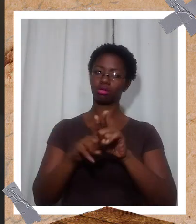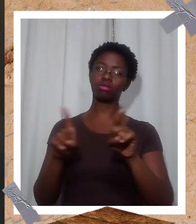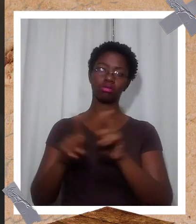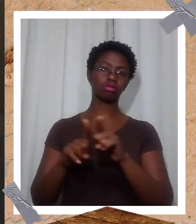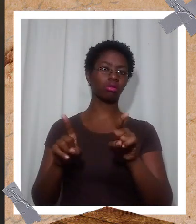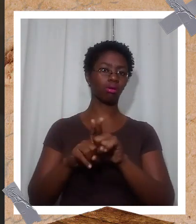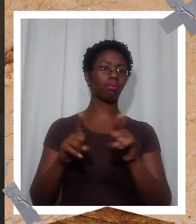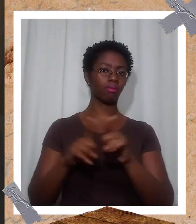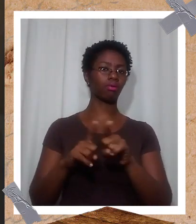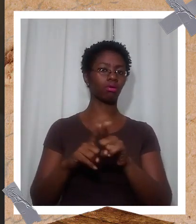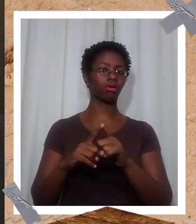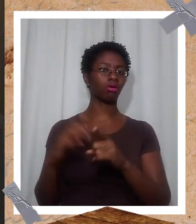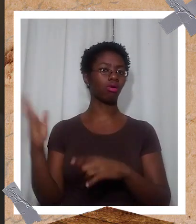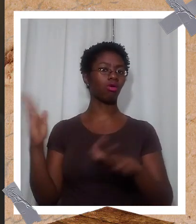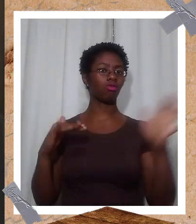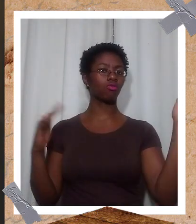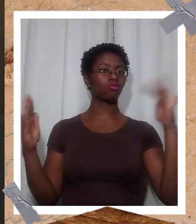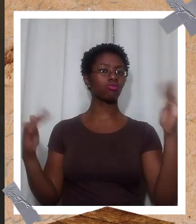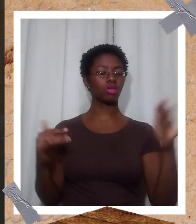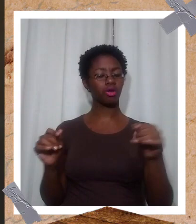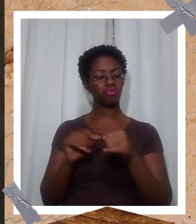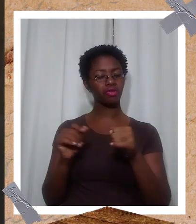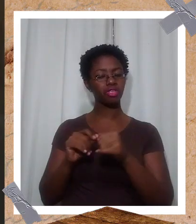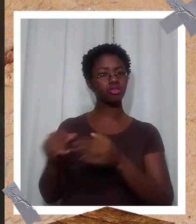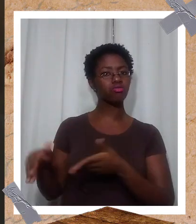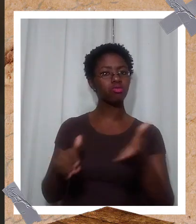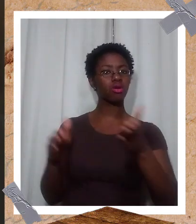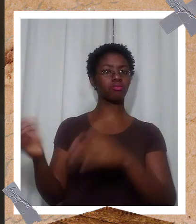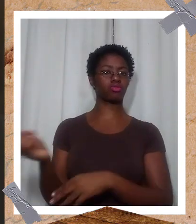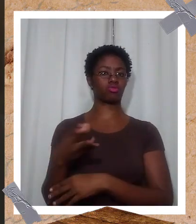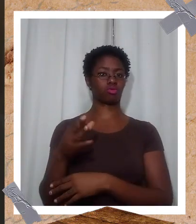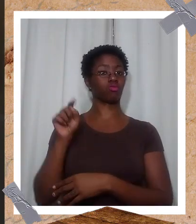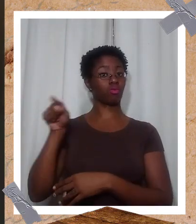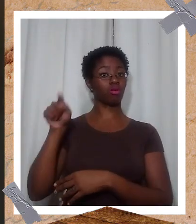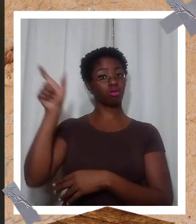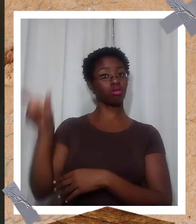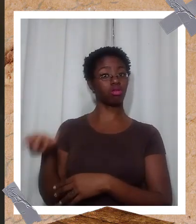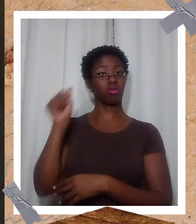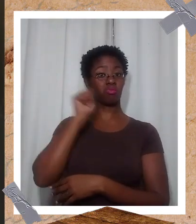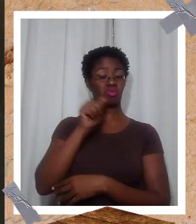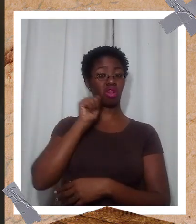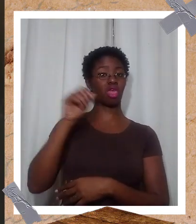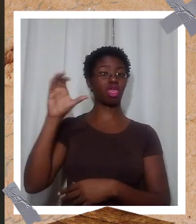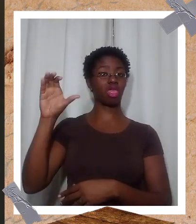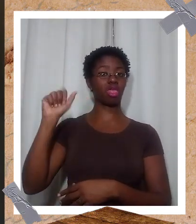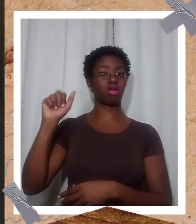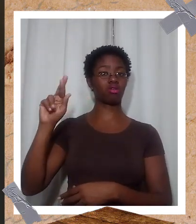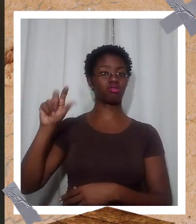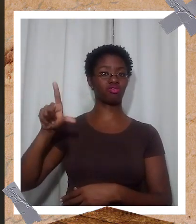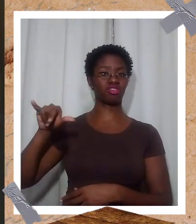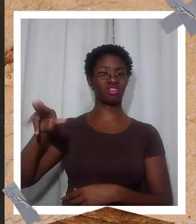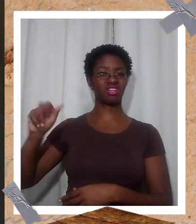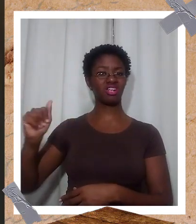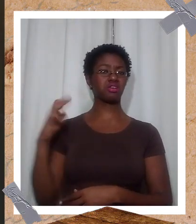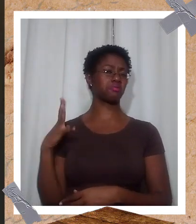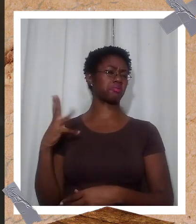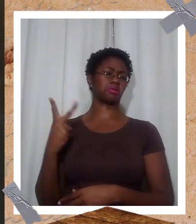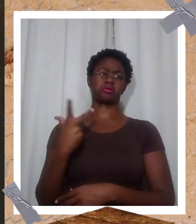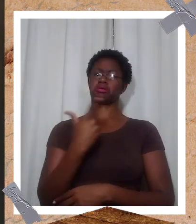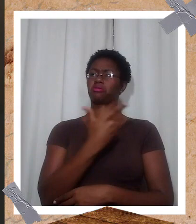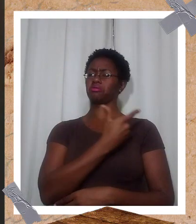vieram construindo essa estrada, né? Carolina é uma das mulheres assim incríveis que